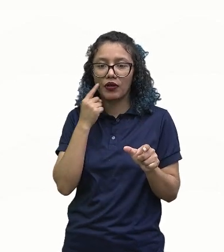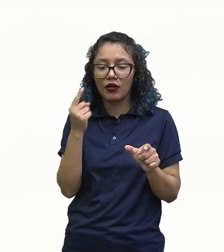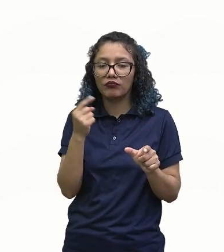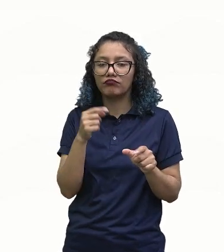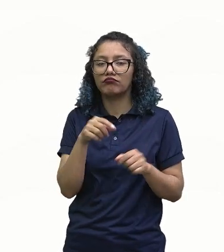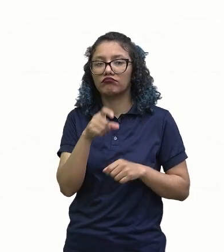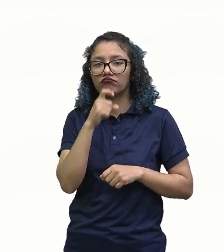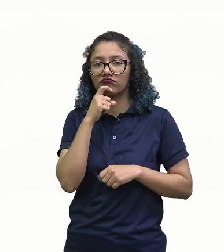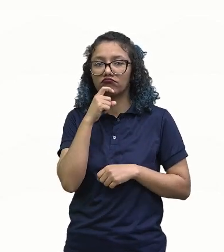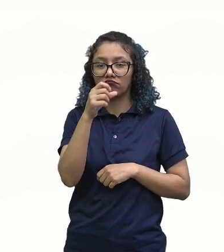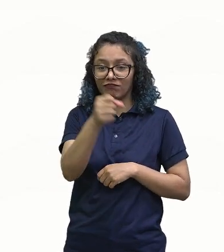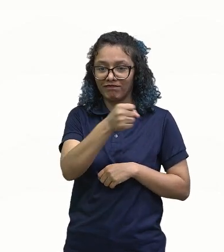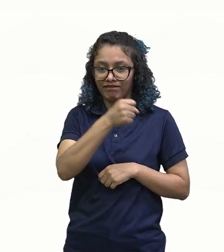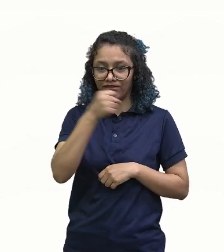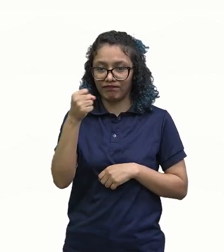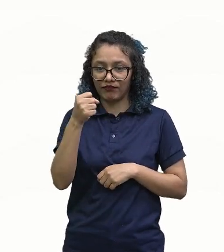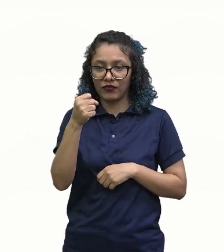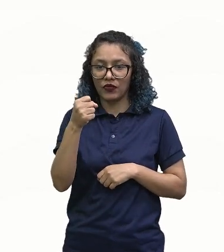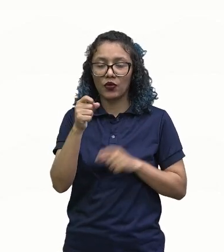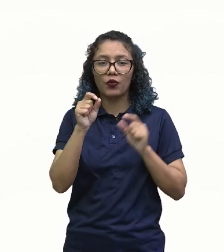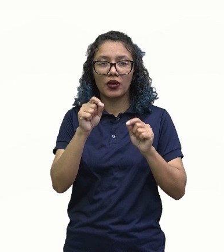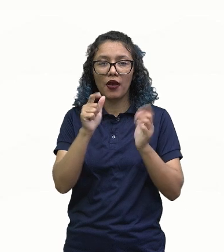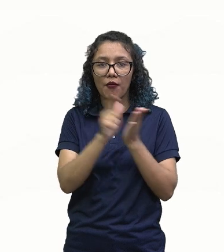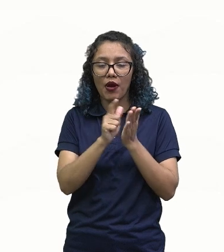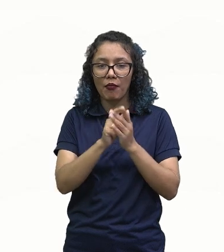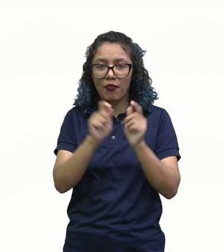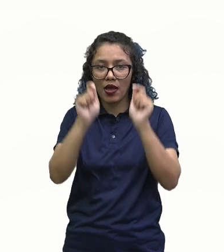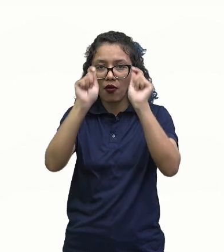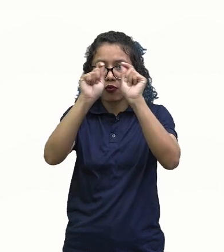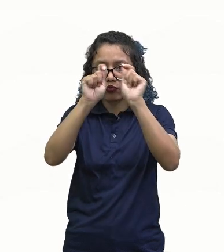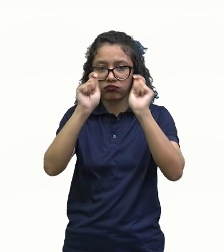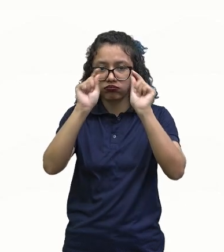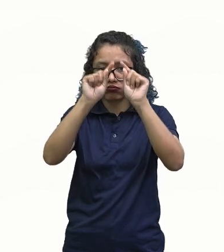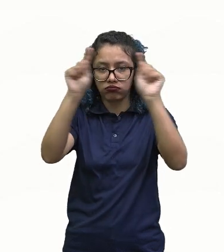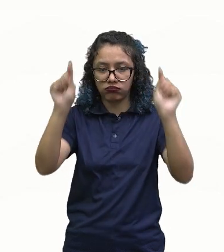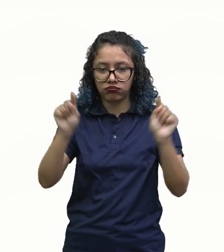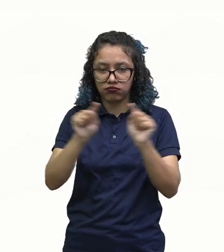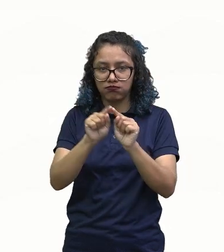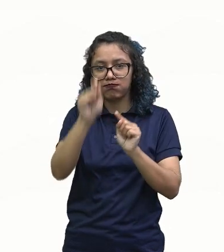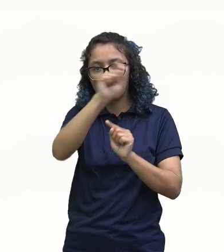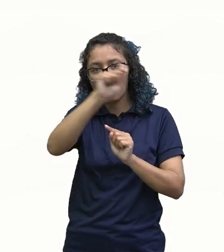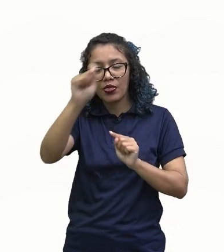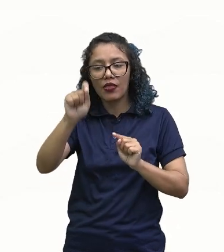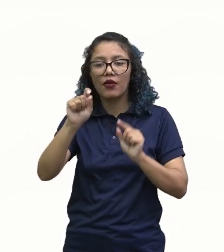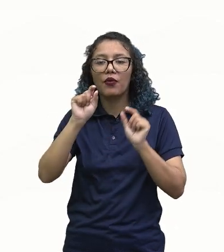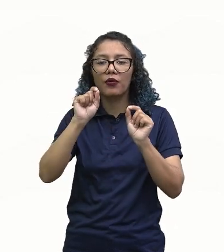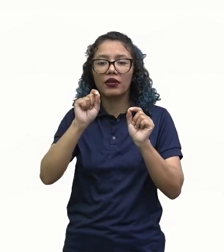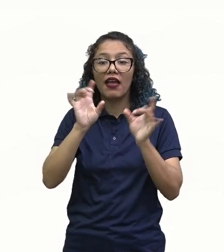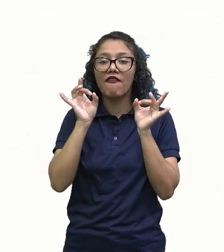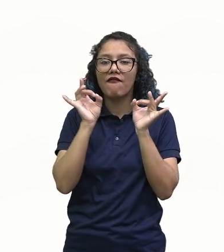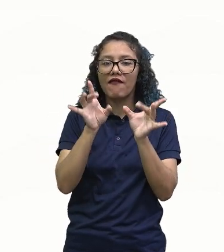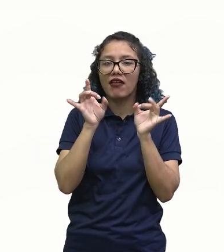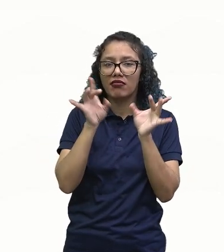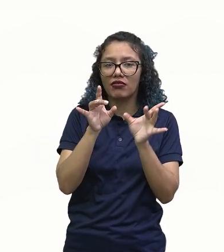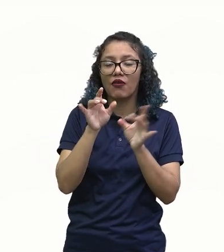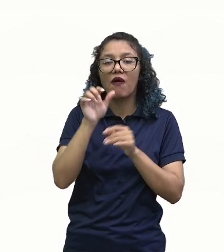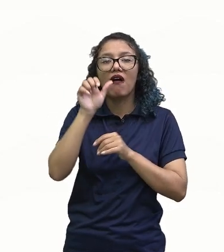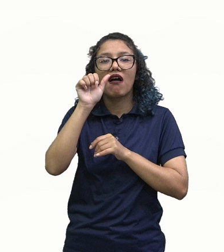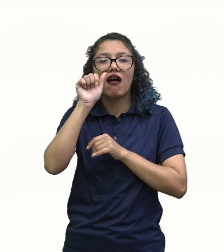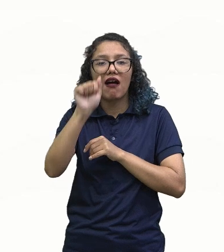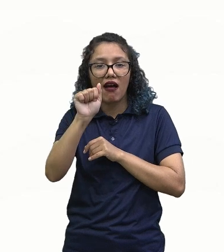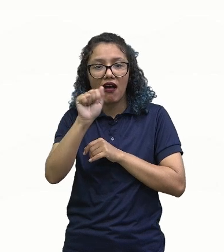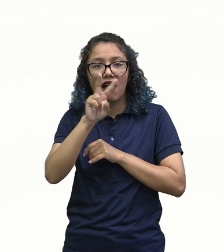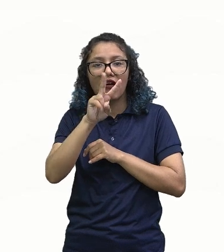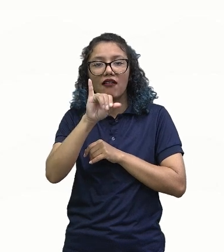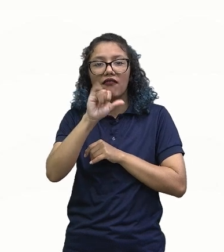geladeira, e na porta dela está escrito vendo à vista. Então, aqui ele está vendendo o